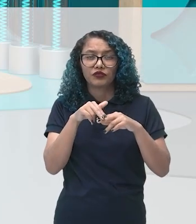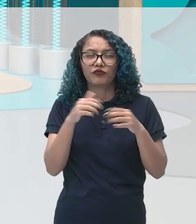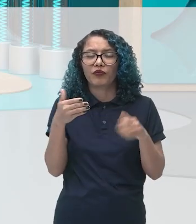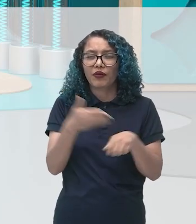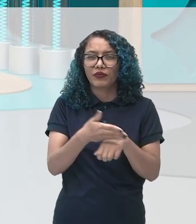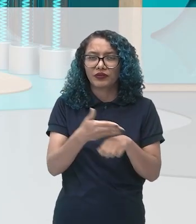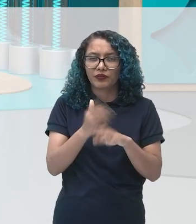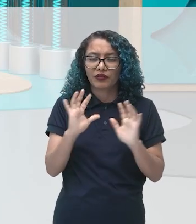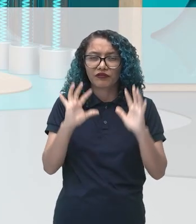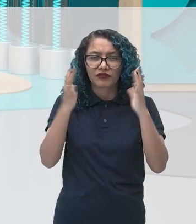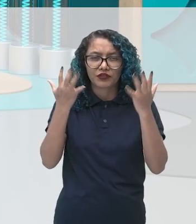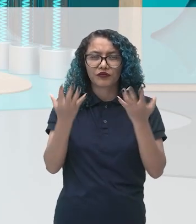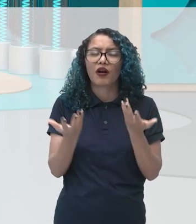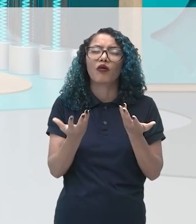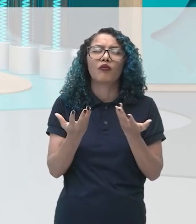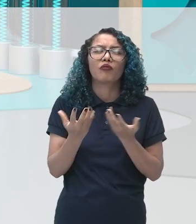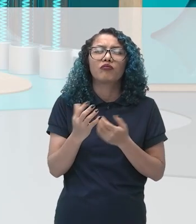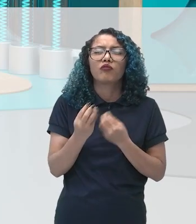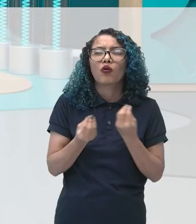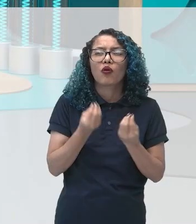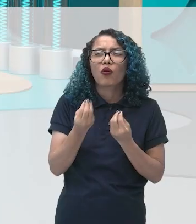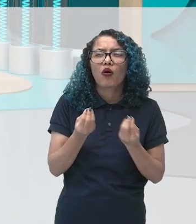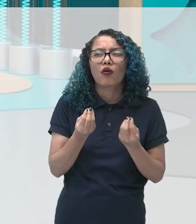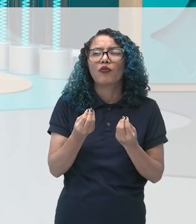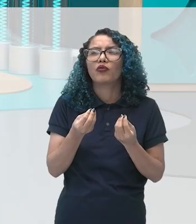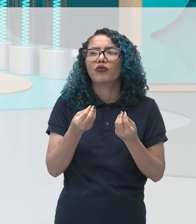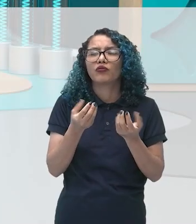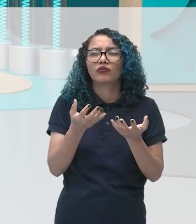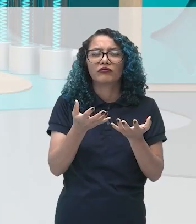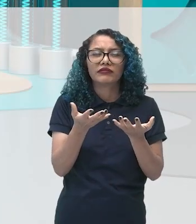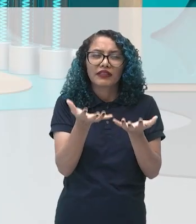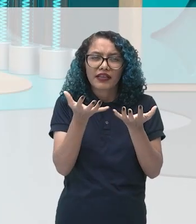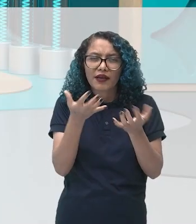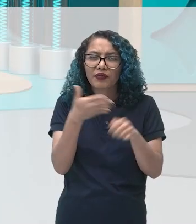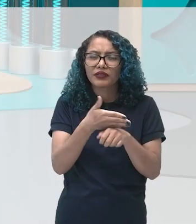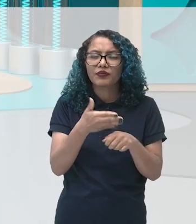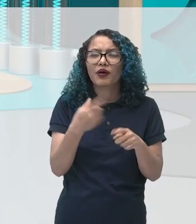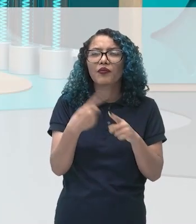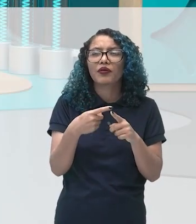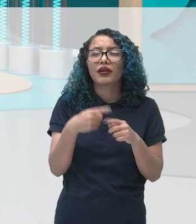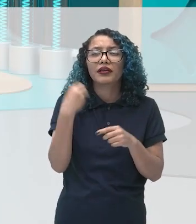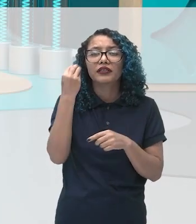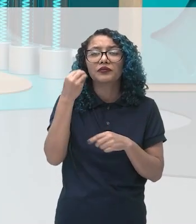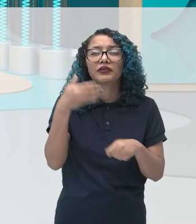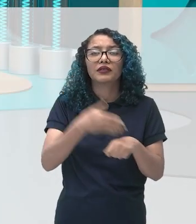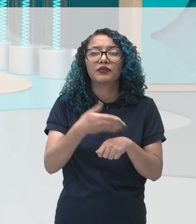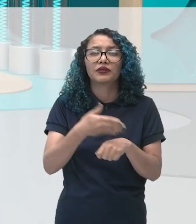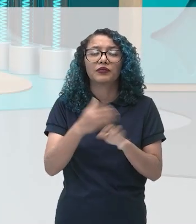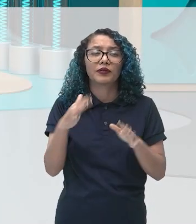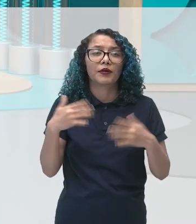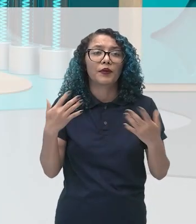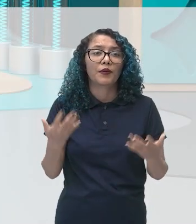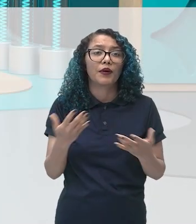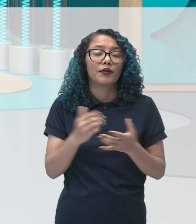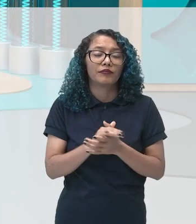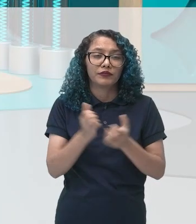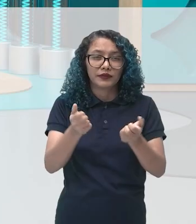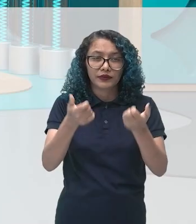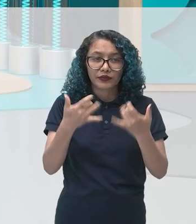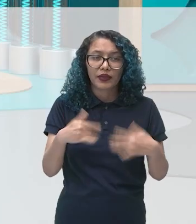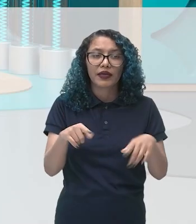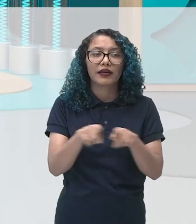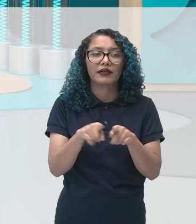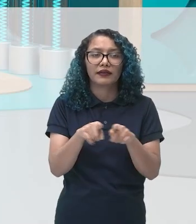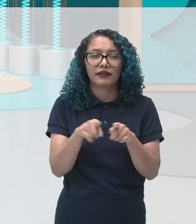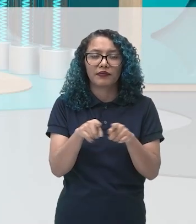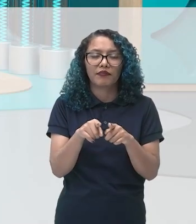Como ela aconteceu? E aí, seguindo, como foi a experiência de participar do festival? E, por fim,